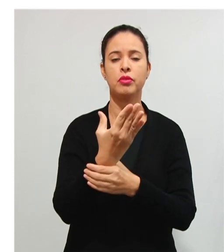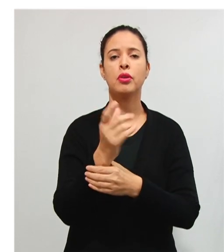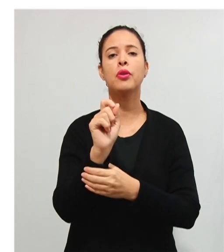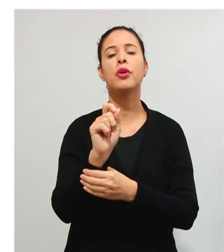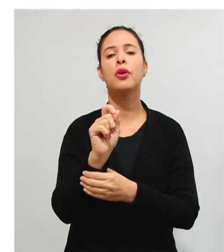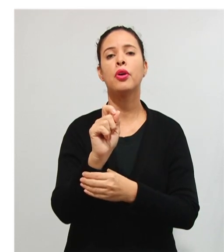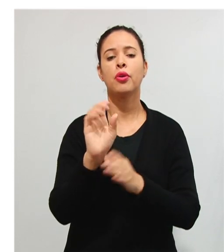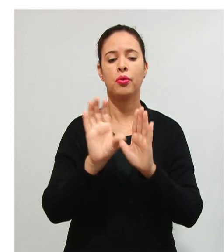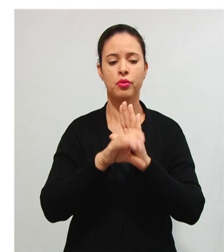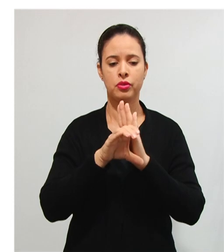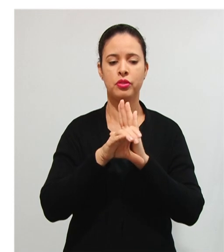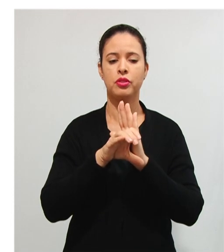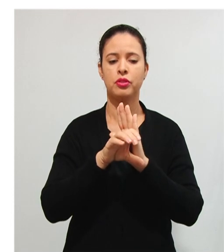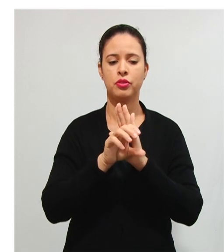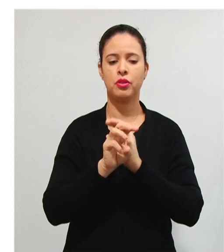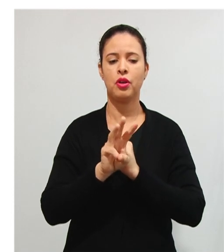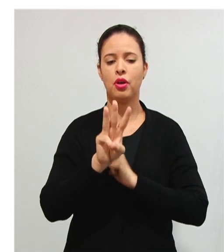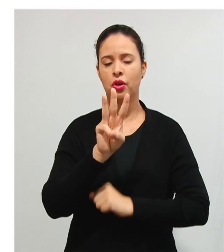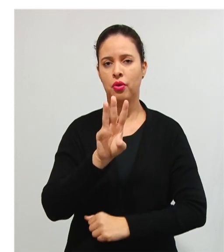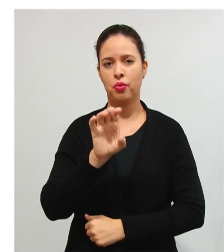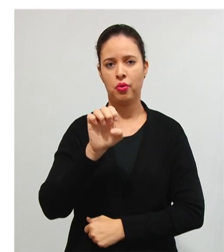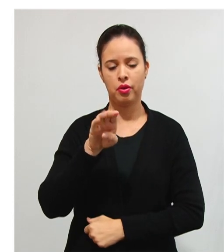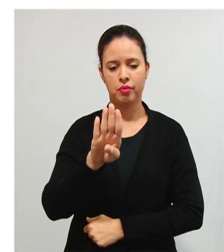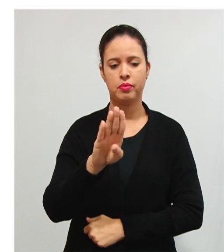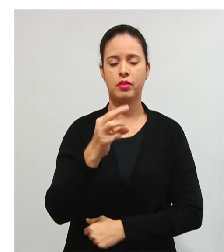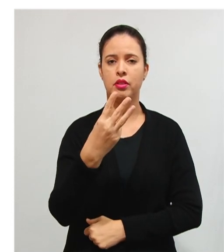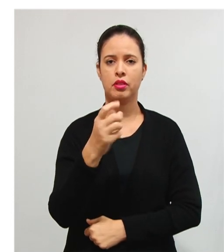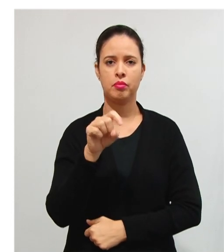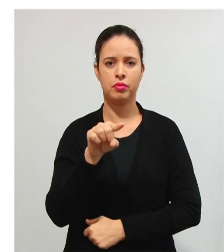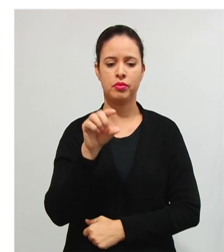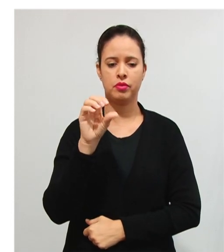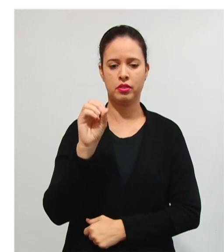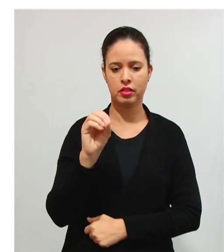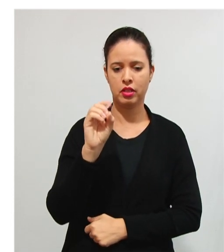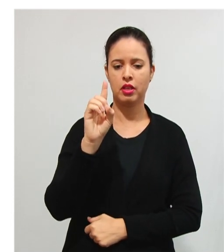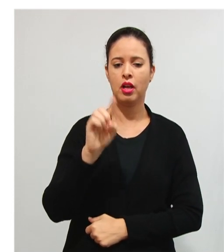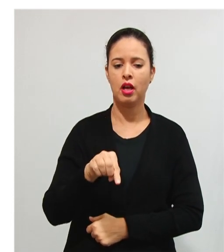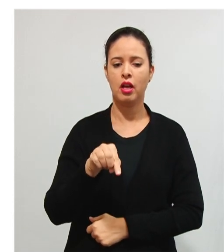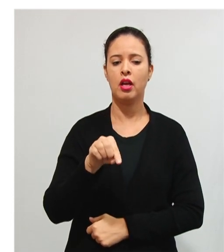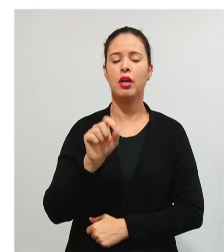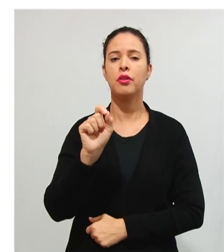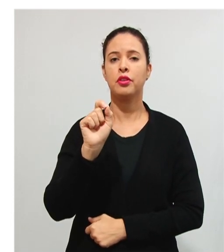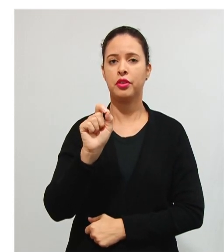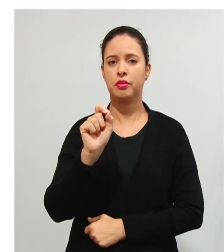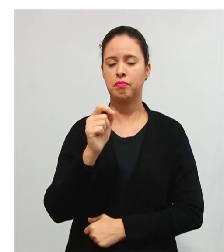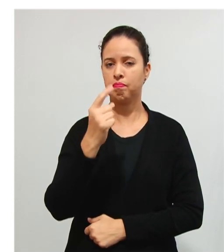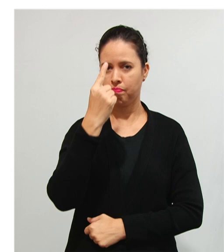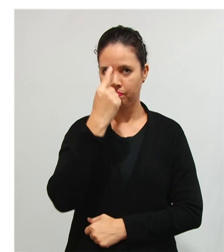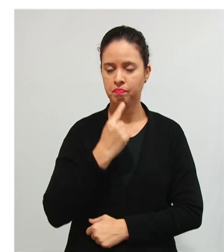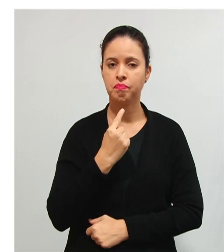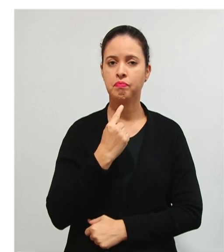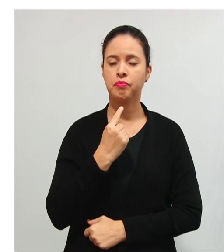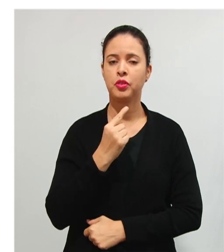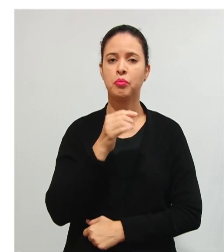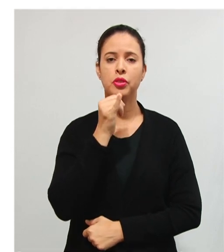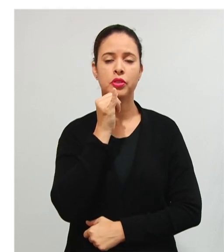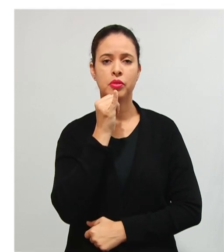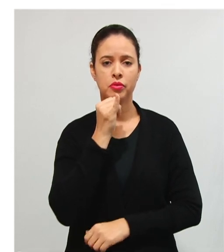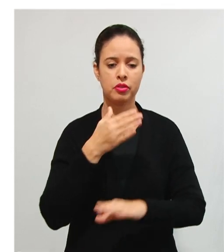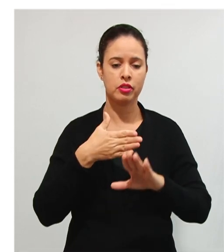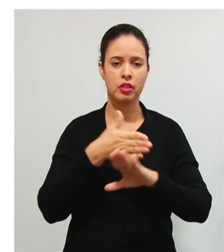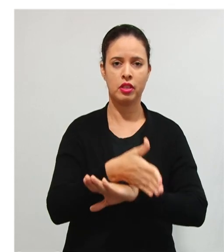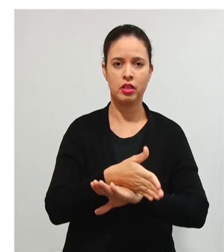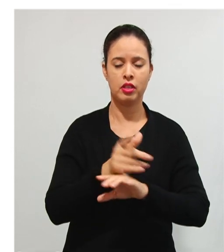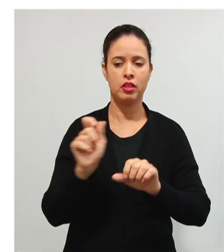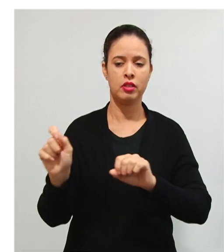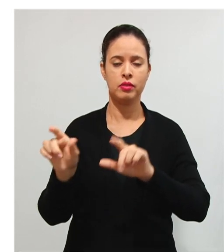de Web 3.0, que é o conceito de web semântica ou a personificação. Por exemplo, quando você entra numa